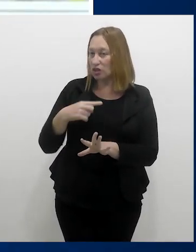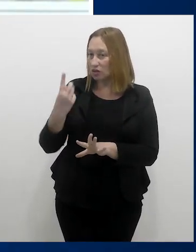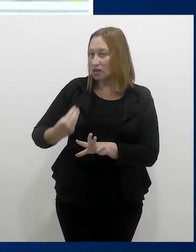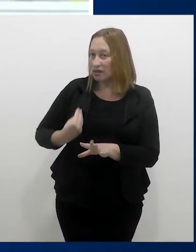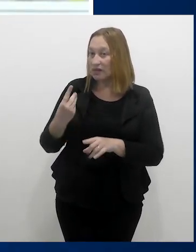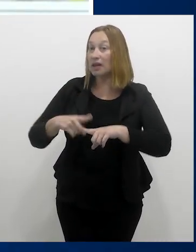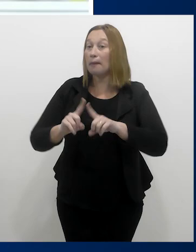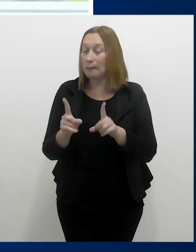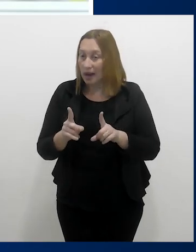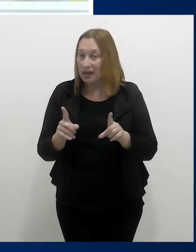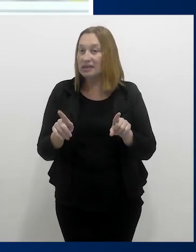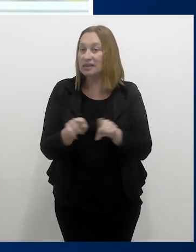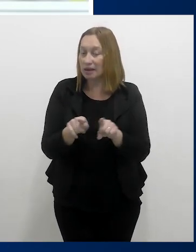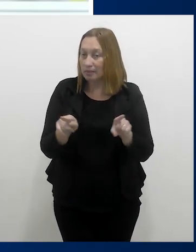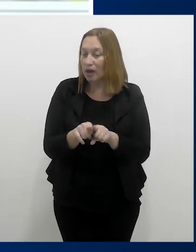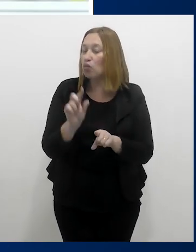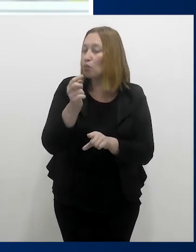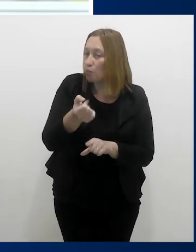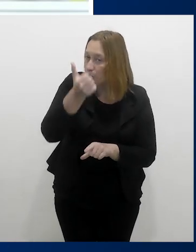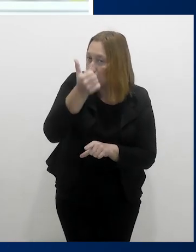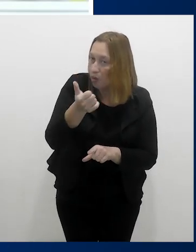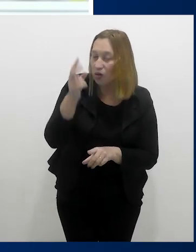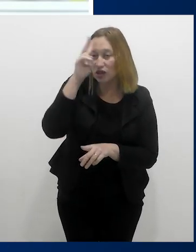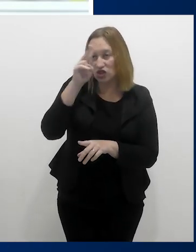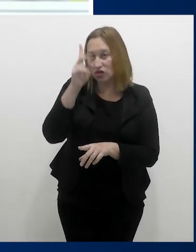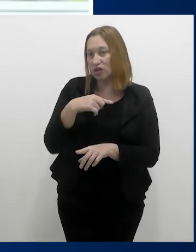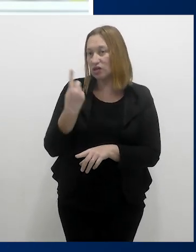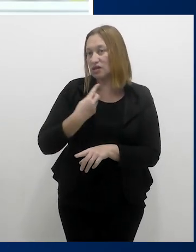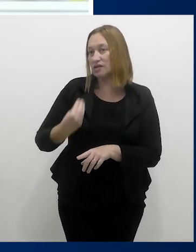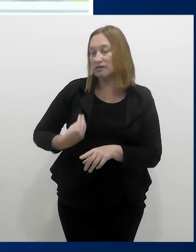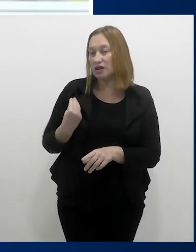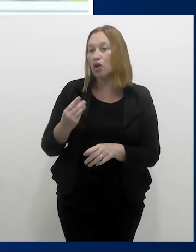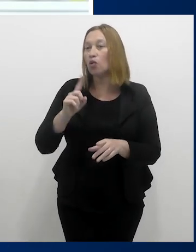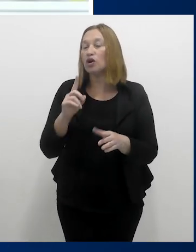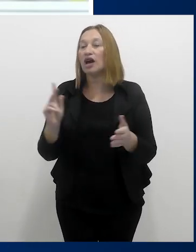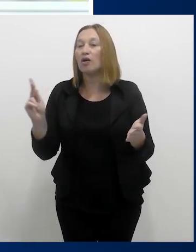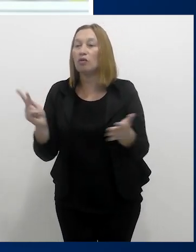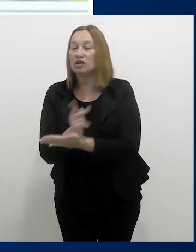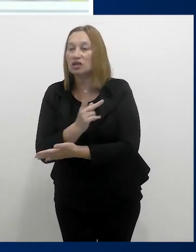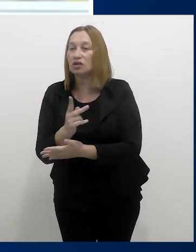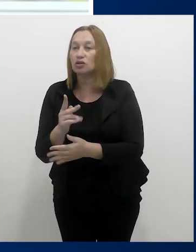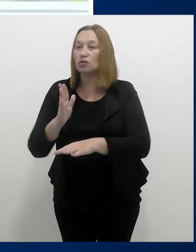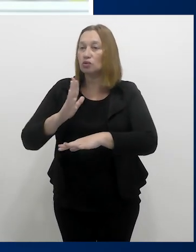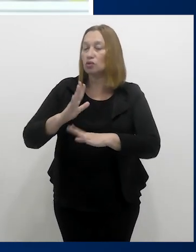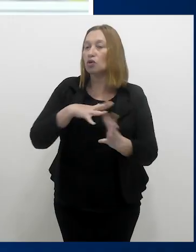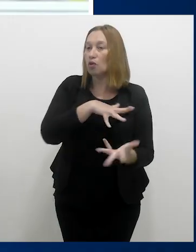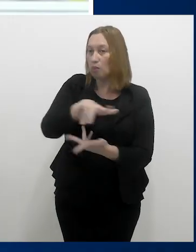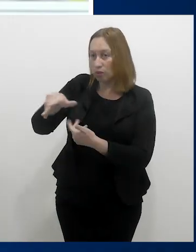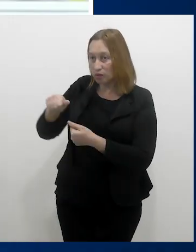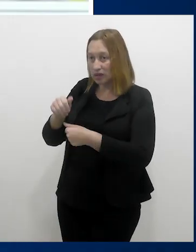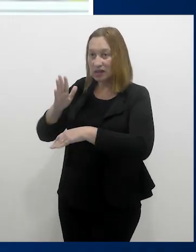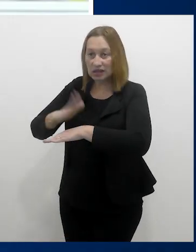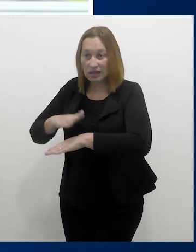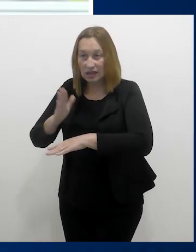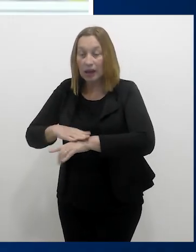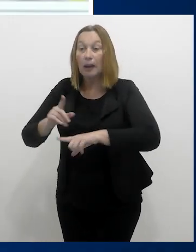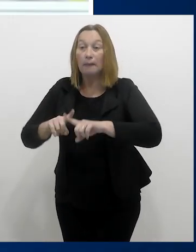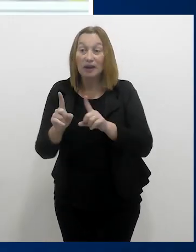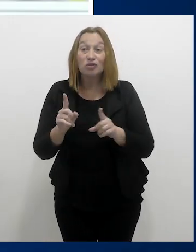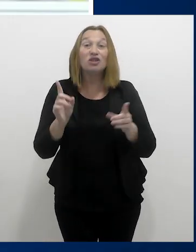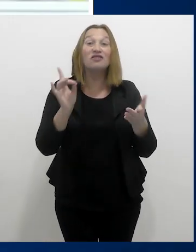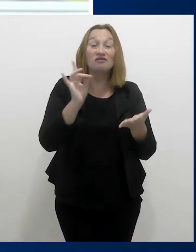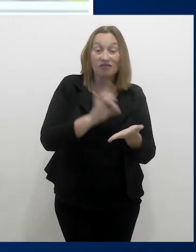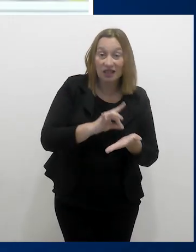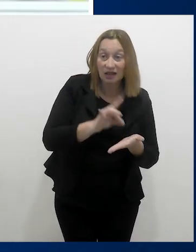nossa vida, mas também sobre a história da nossa vida. Não é sobre o que acontecia no mundo nesse tempo, mas também sobre o que